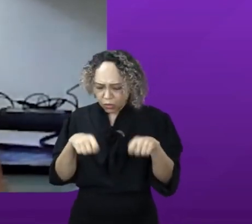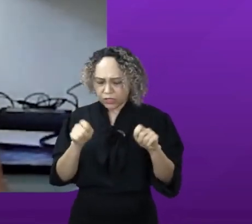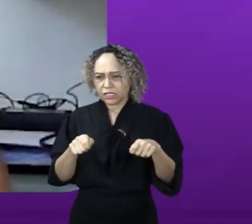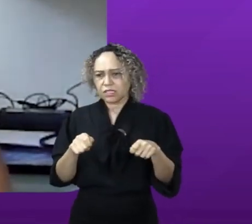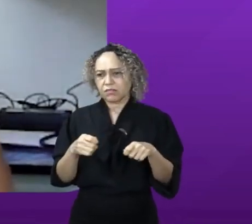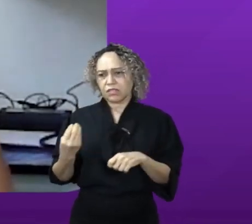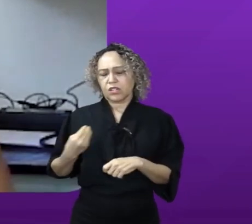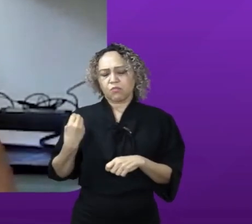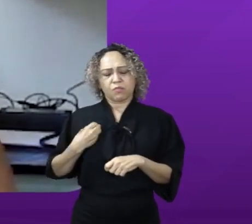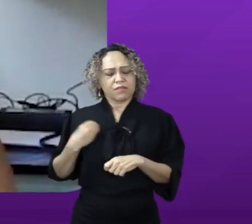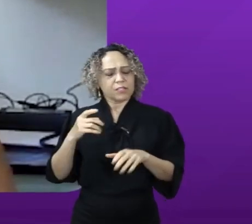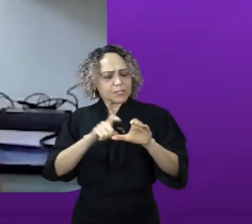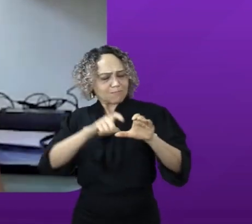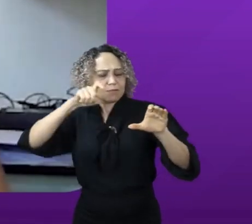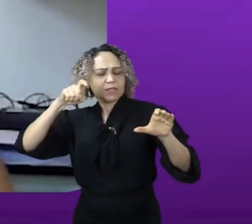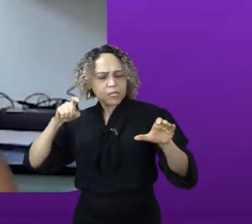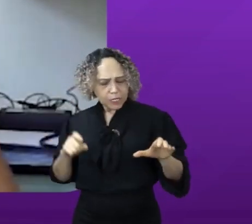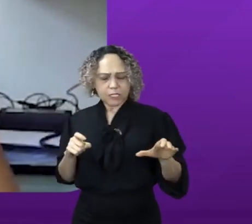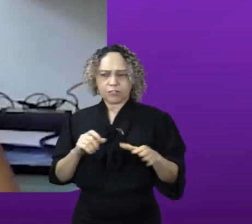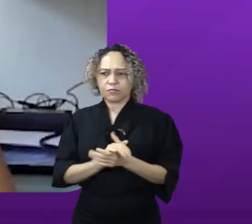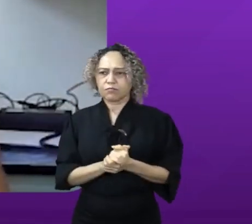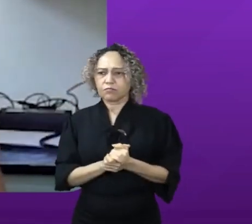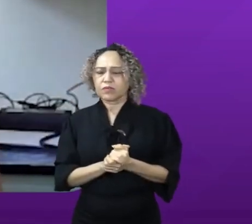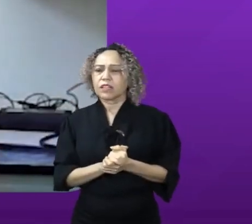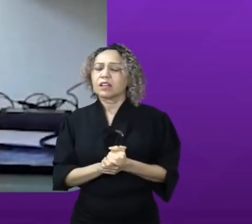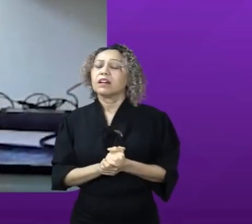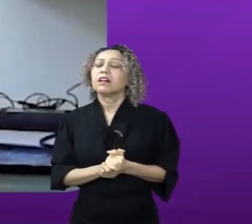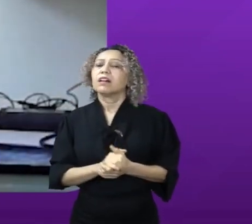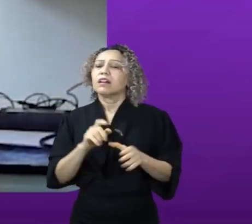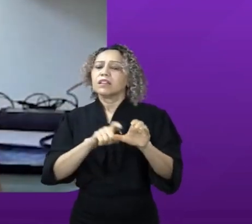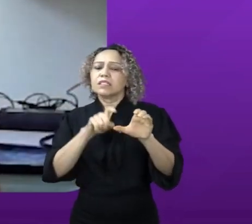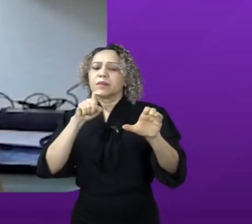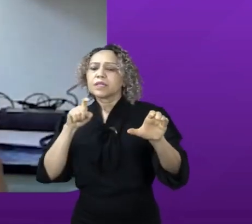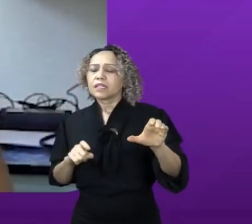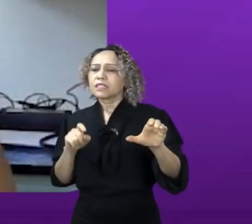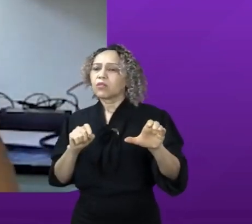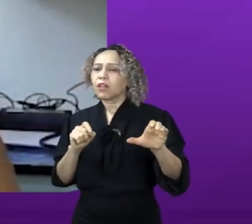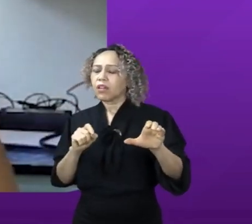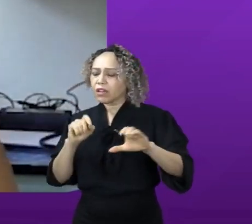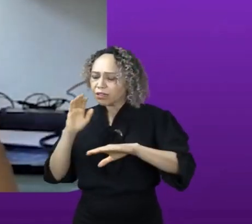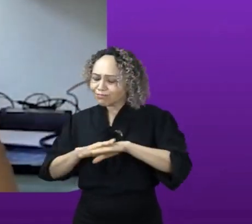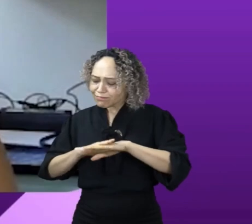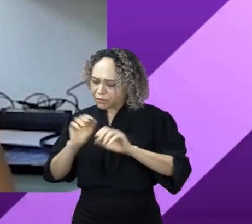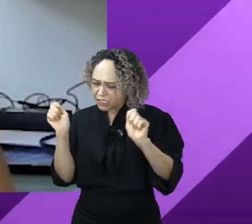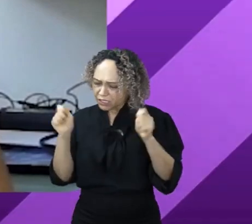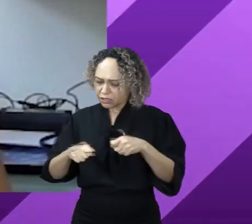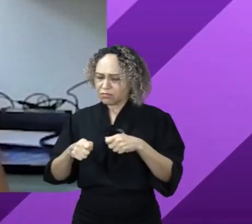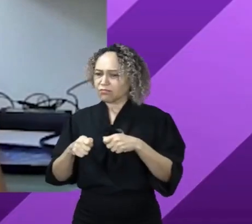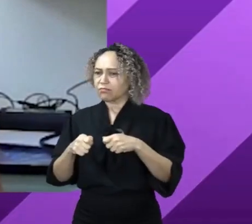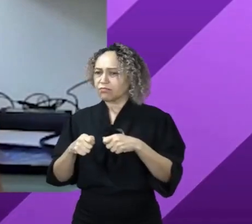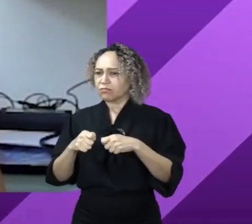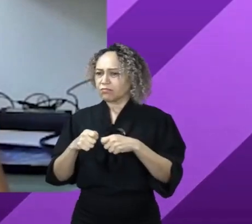vida independente e autônoma. A independência é a capacidade de realizar algo com suas próprias mãos